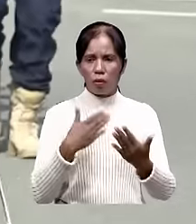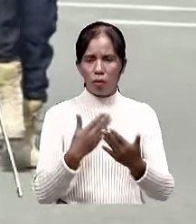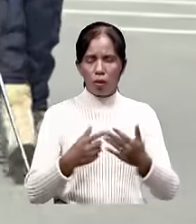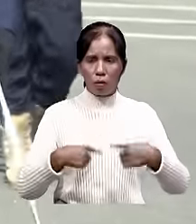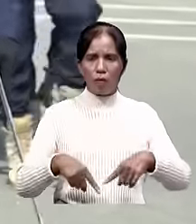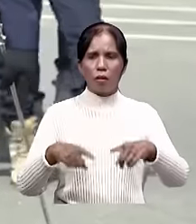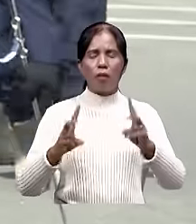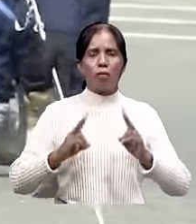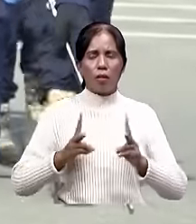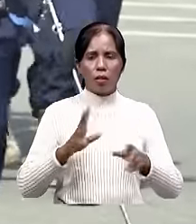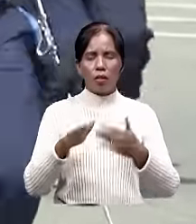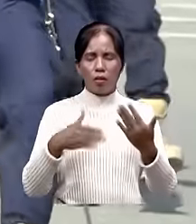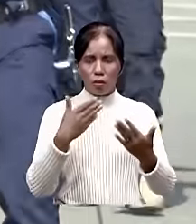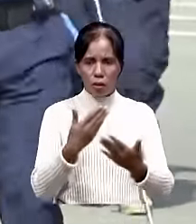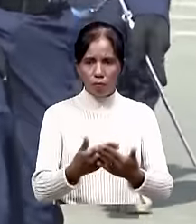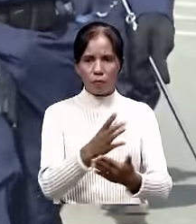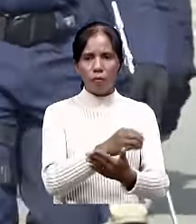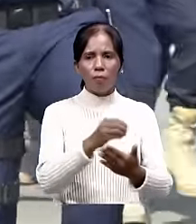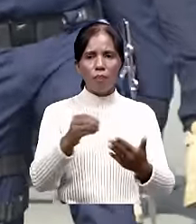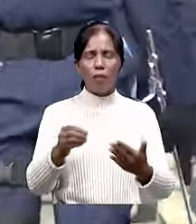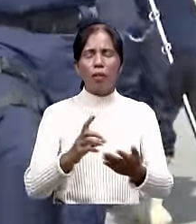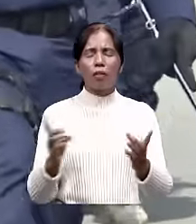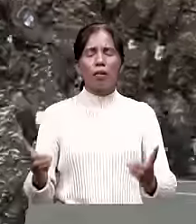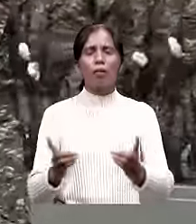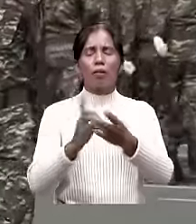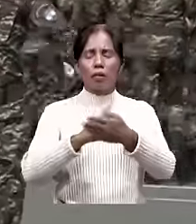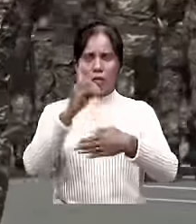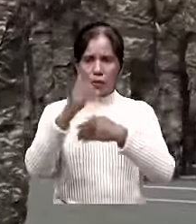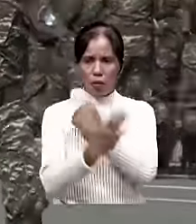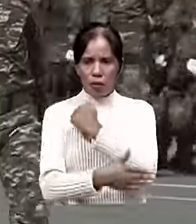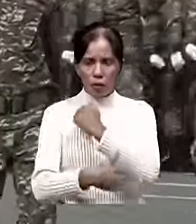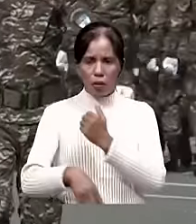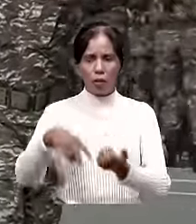tuir veterano sir ni aim fatin ho di luta ba desenvolvimento rai ne no mosu